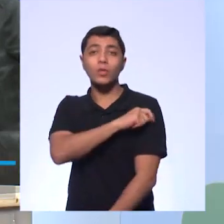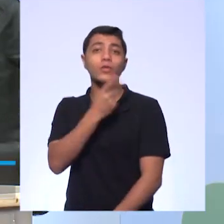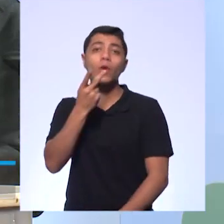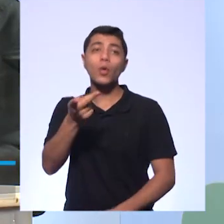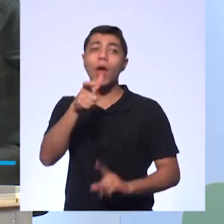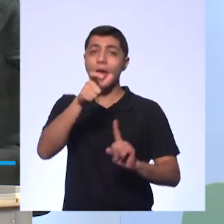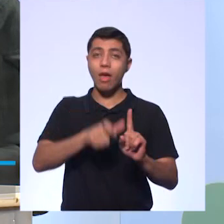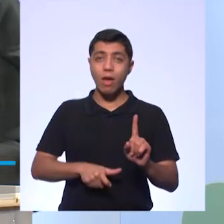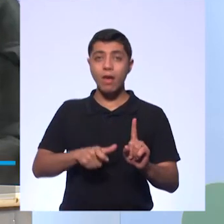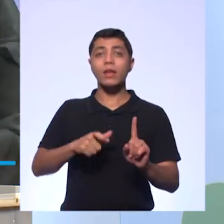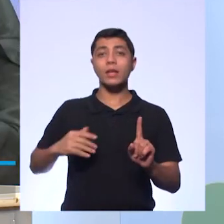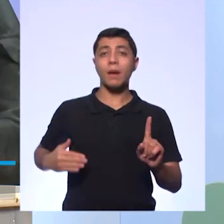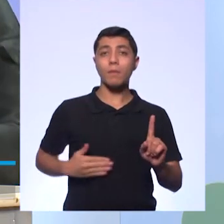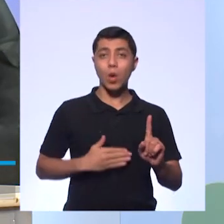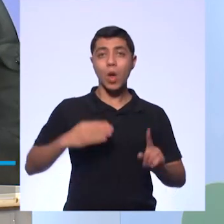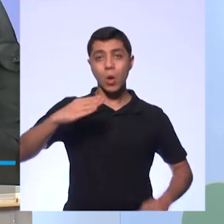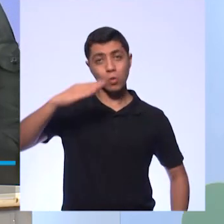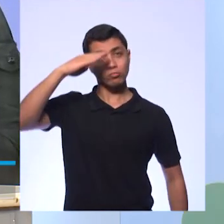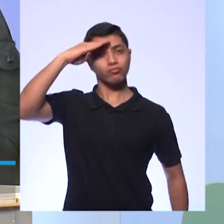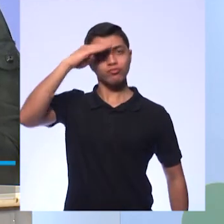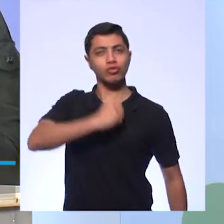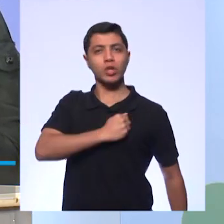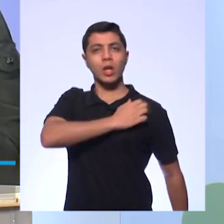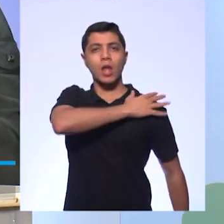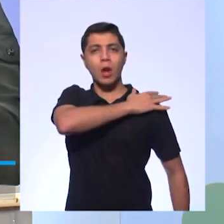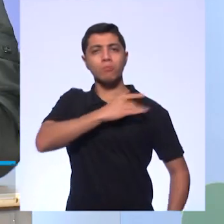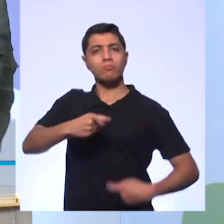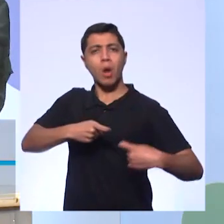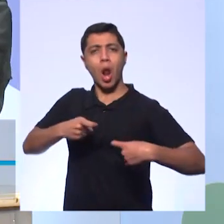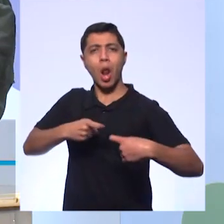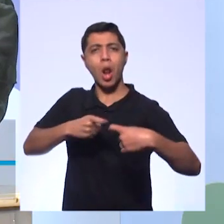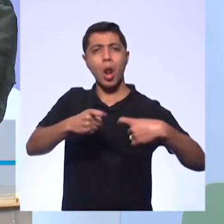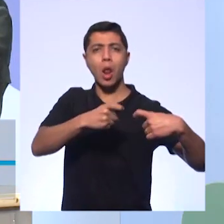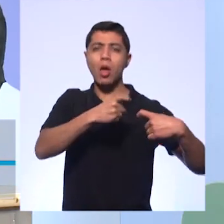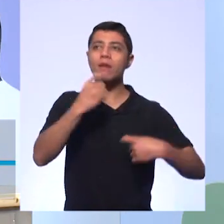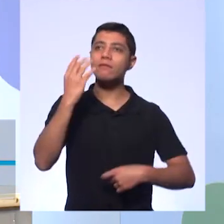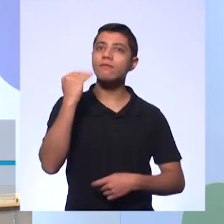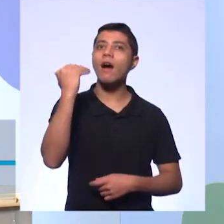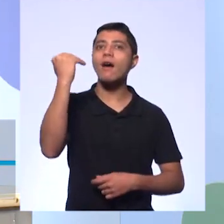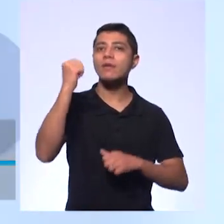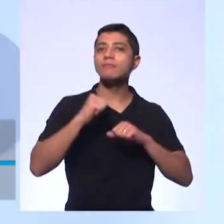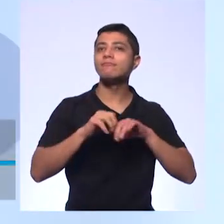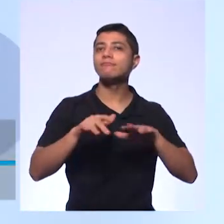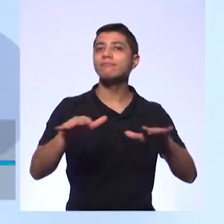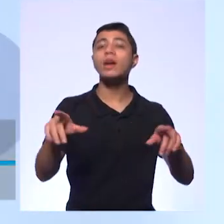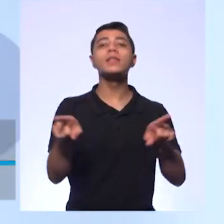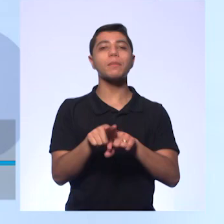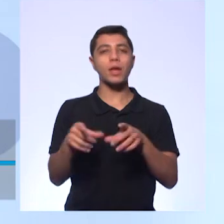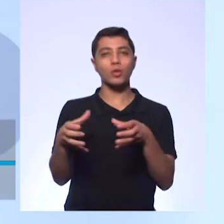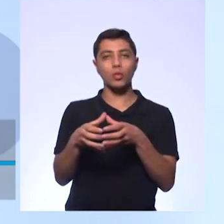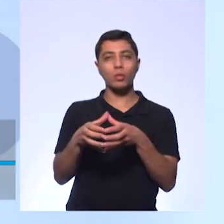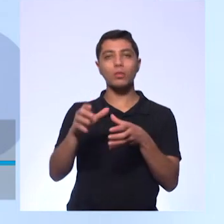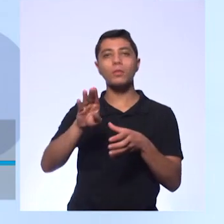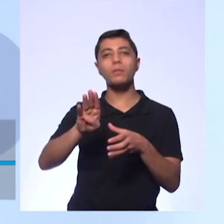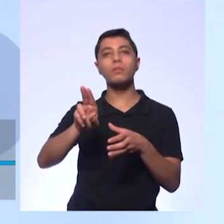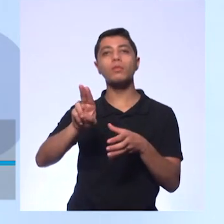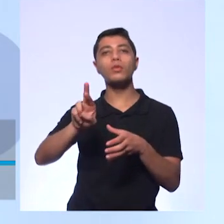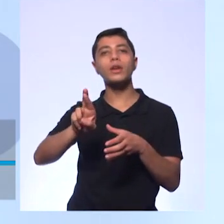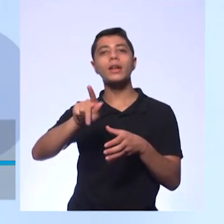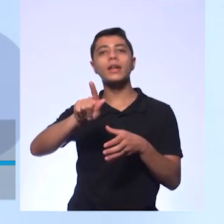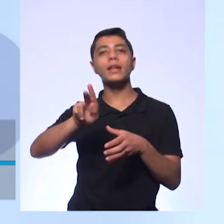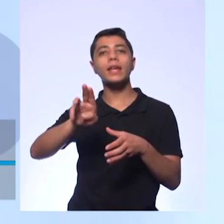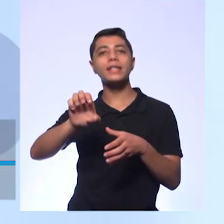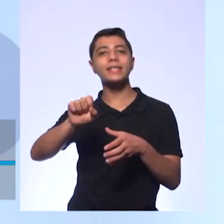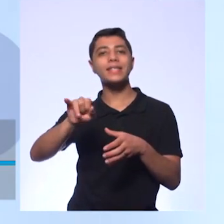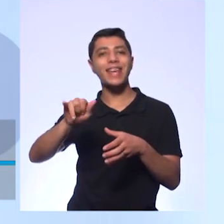grande general de batalha e também o apoio da burguesia. Exatamente, né? Até porque, embora